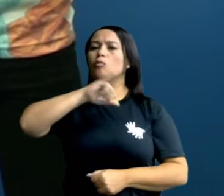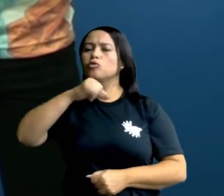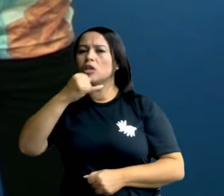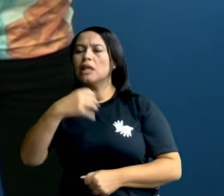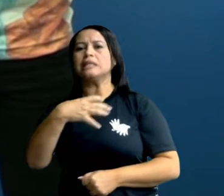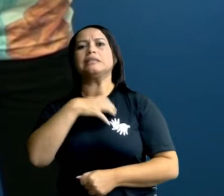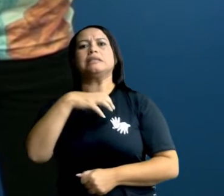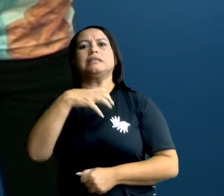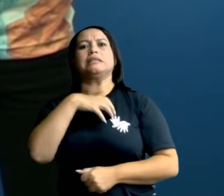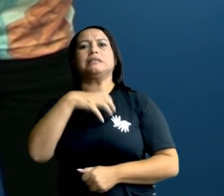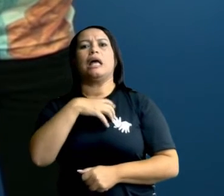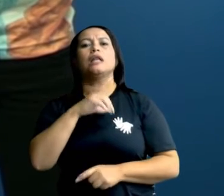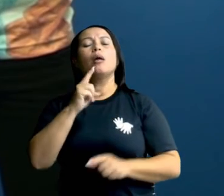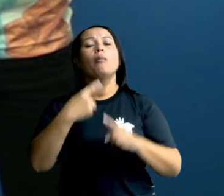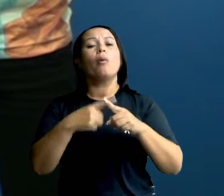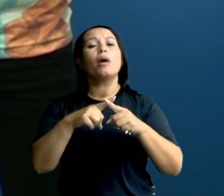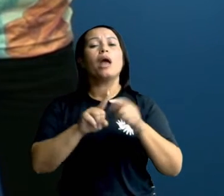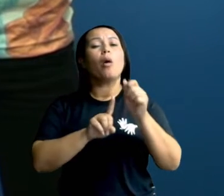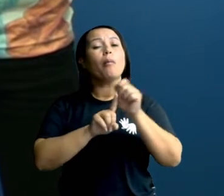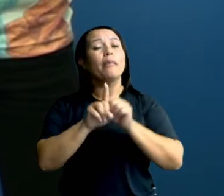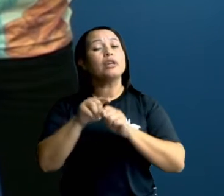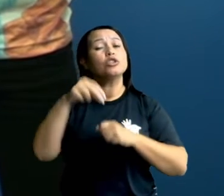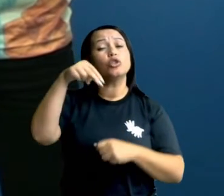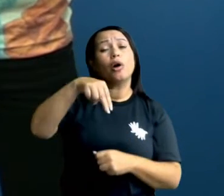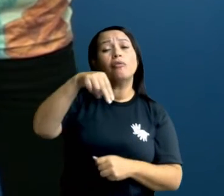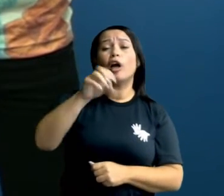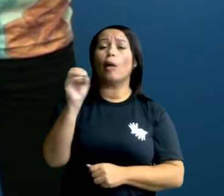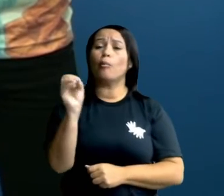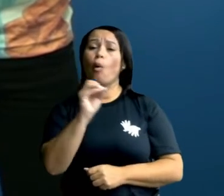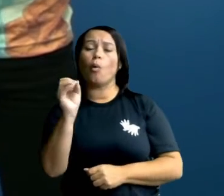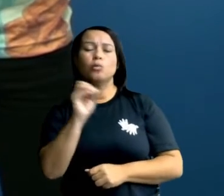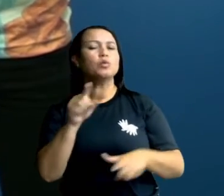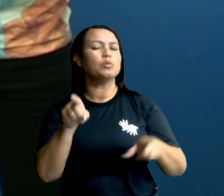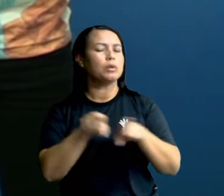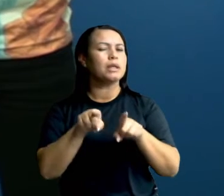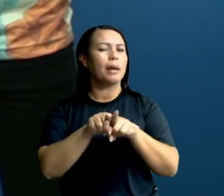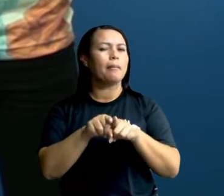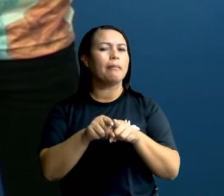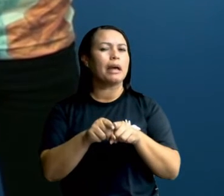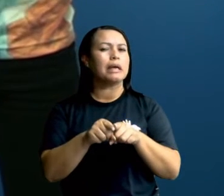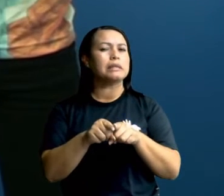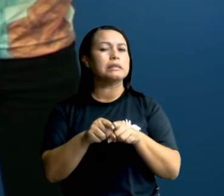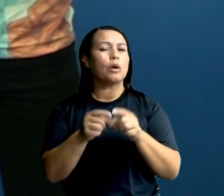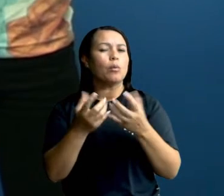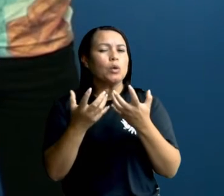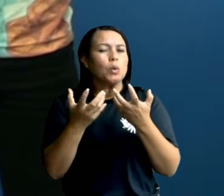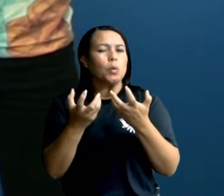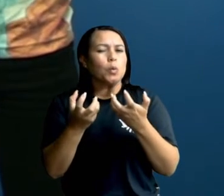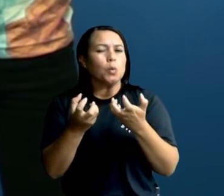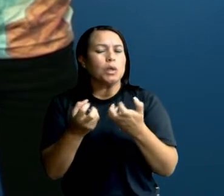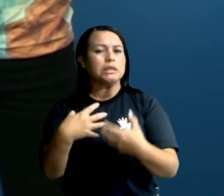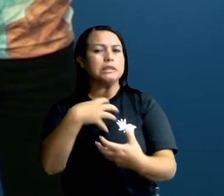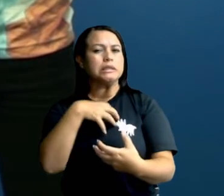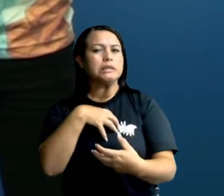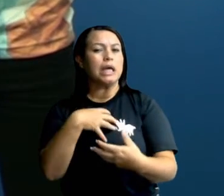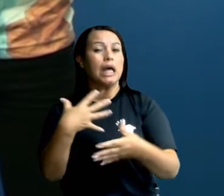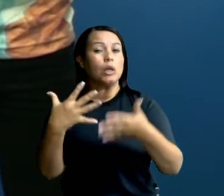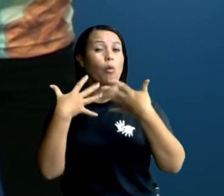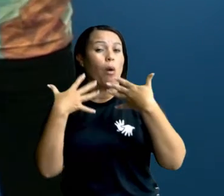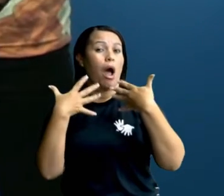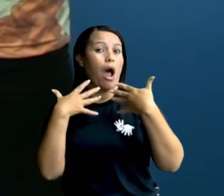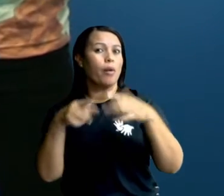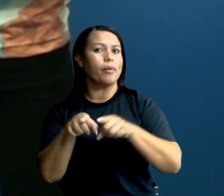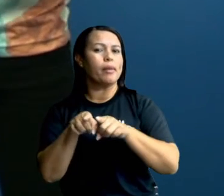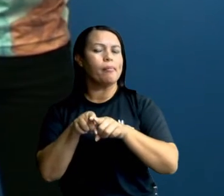temperatura, né? O mês de novembro, outubro costuma, por exemplo, ser meses mais secos. E aí, consequentemente, a